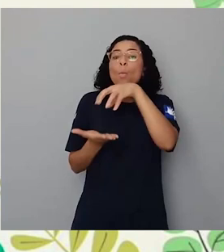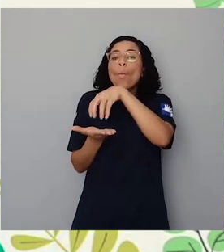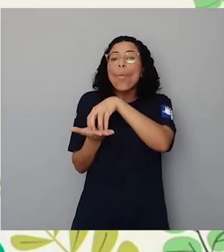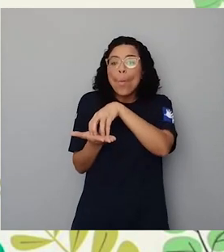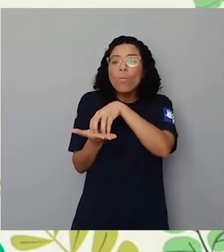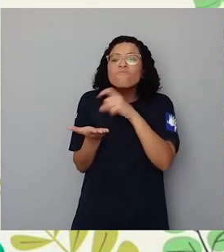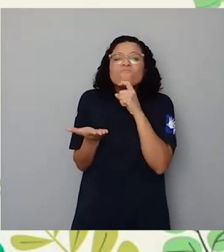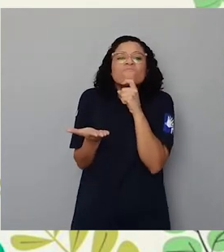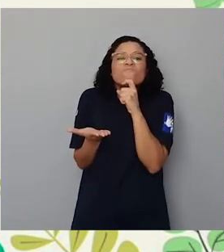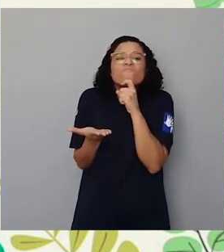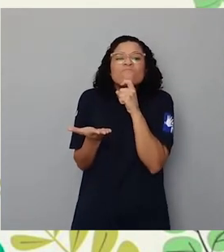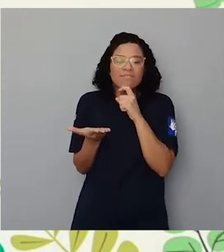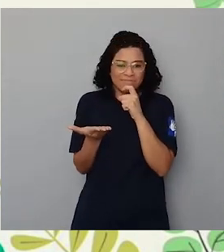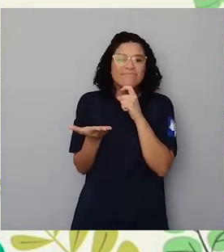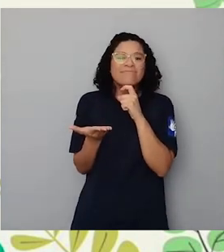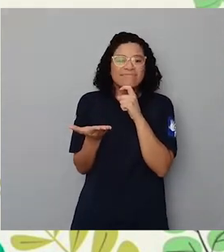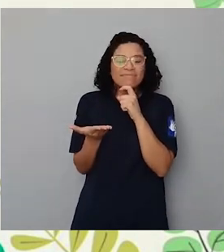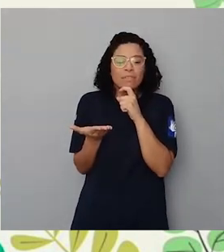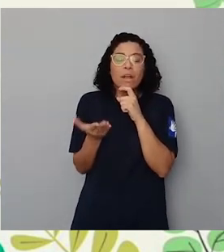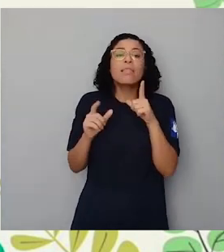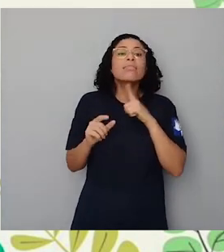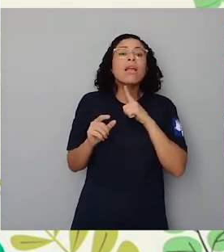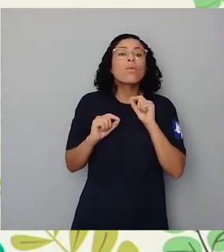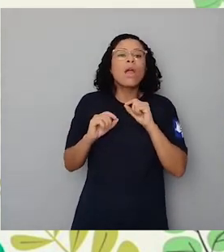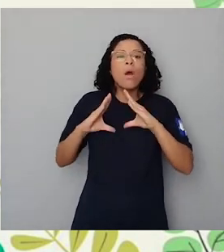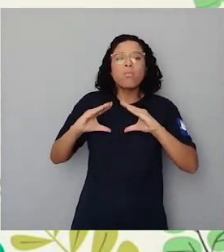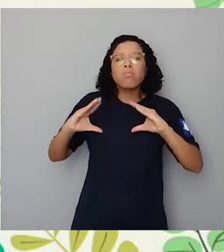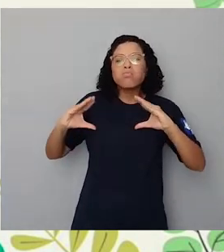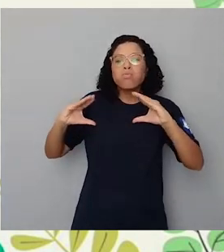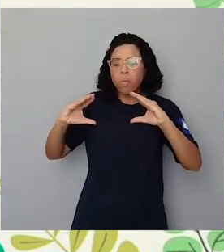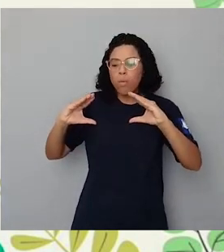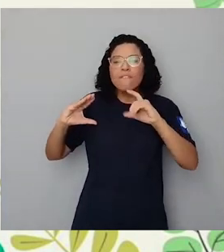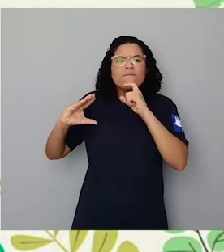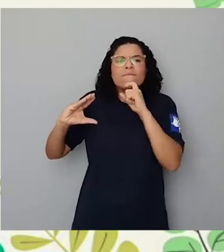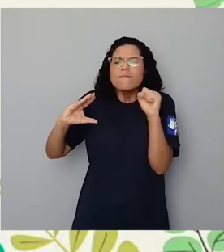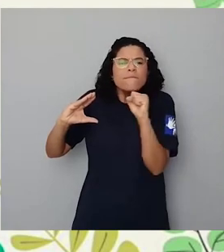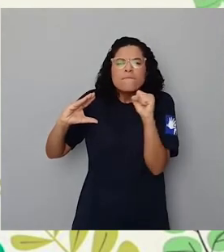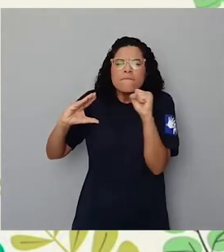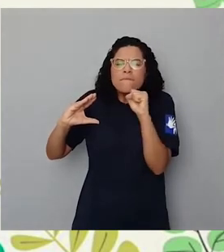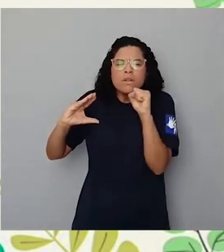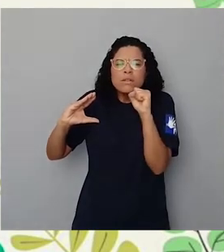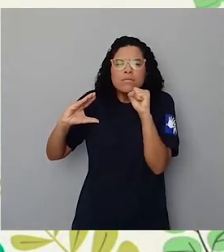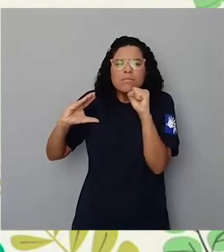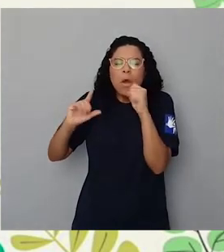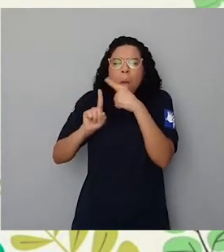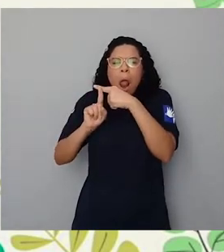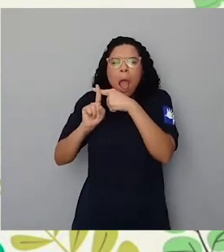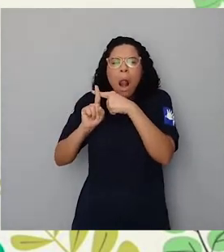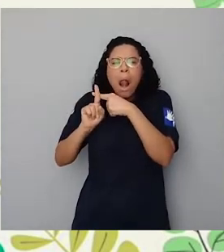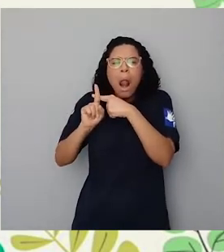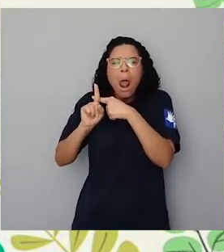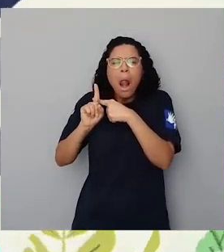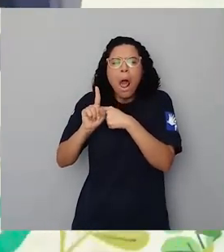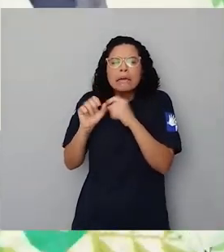iglu? É, são habitações construídas com blocos de neve em locais onde as temperaturas são muito baixas, porque